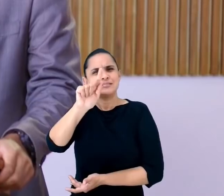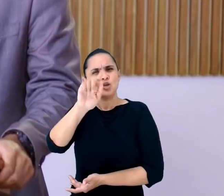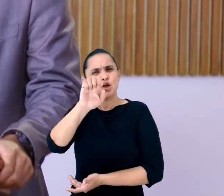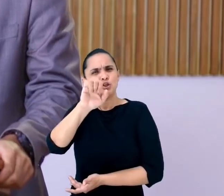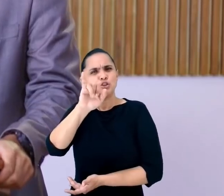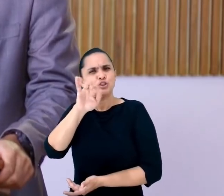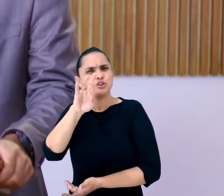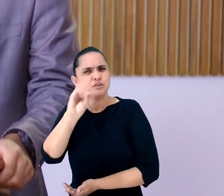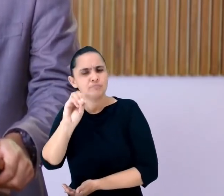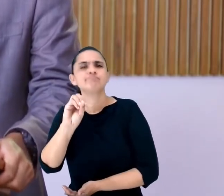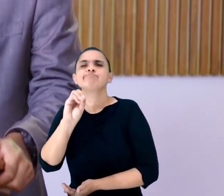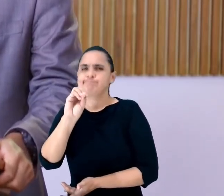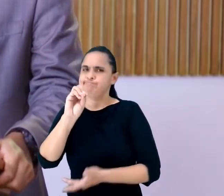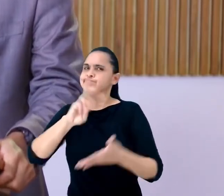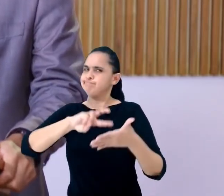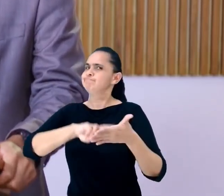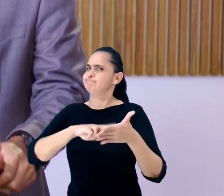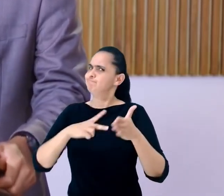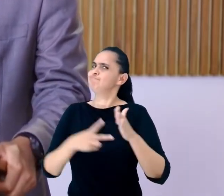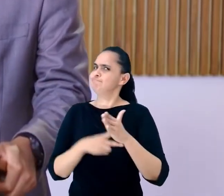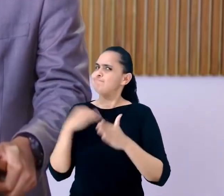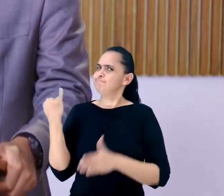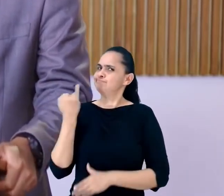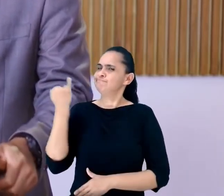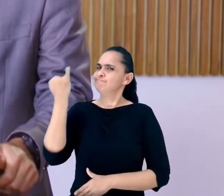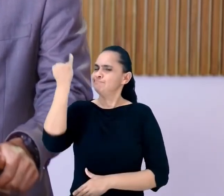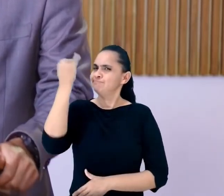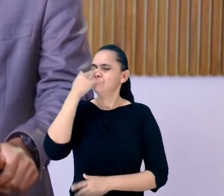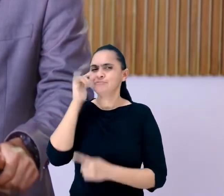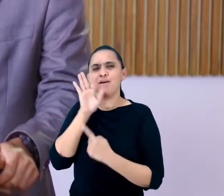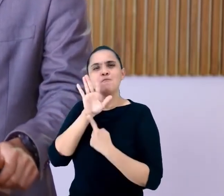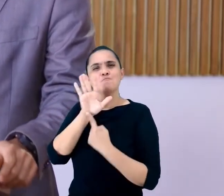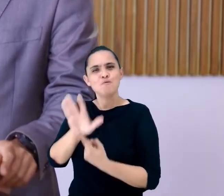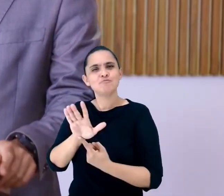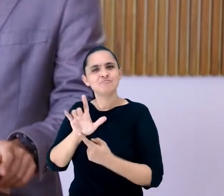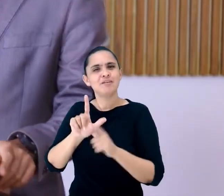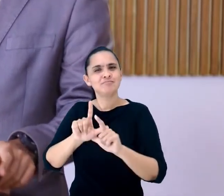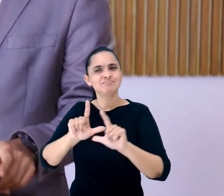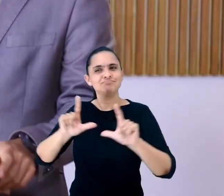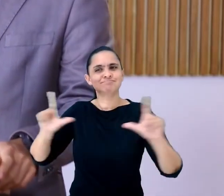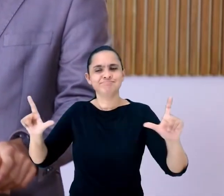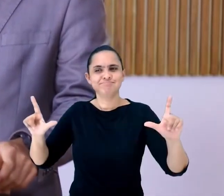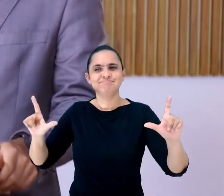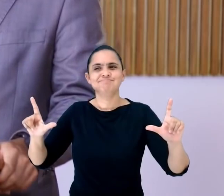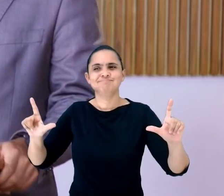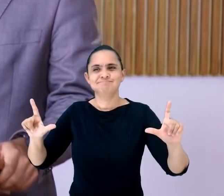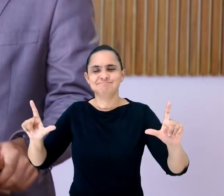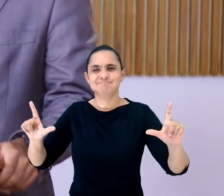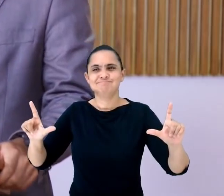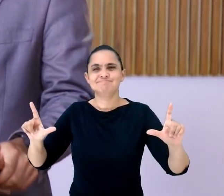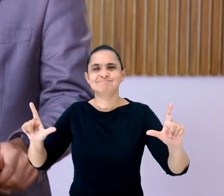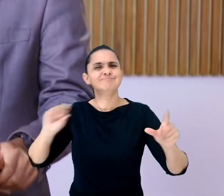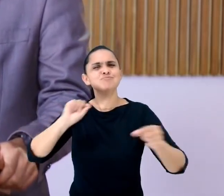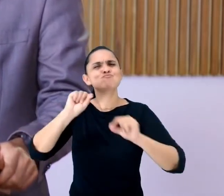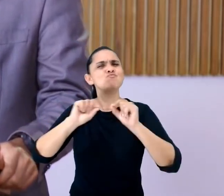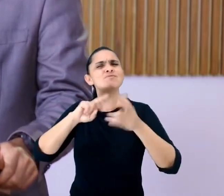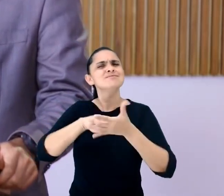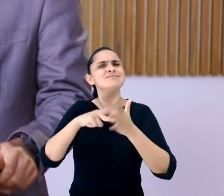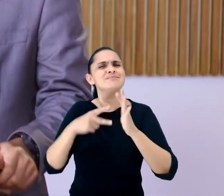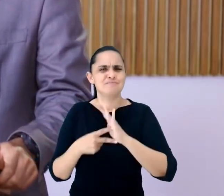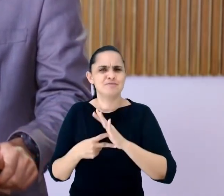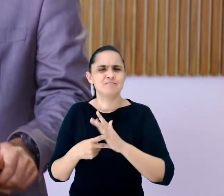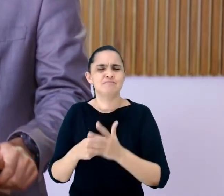o significado desta palavra? Vai estar aparecendo aí na tela a definição de